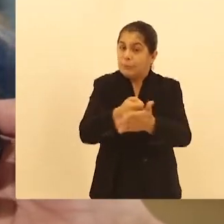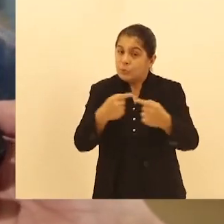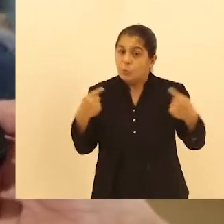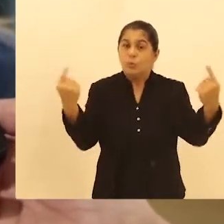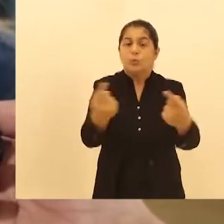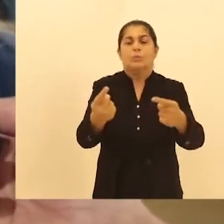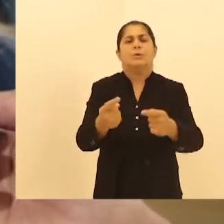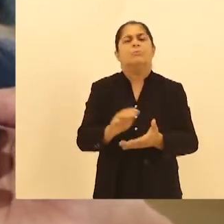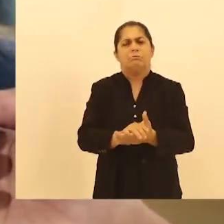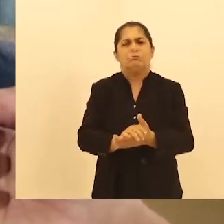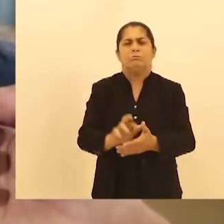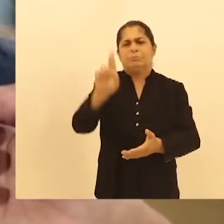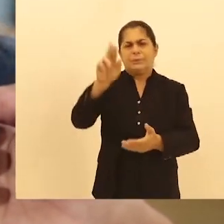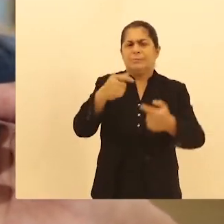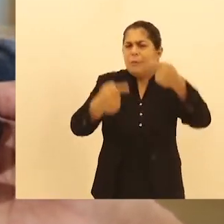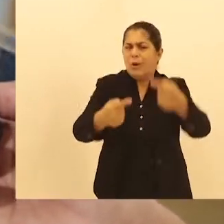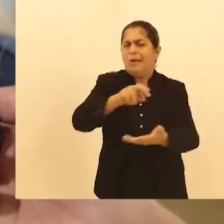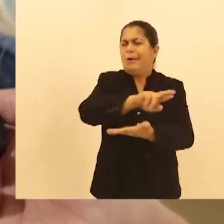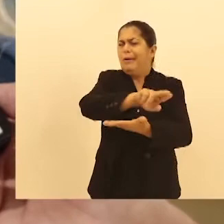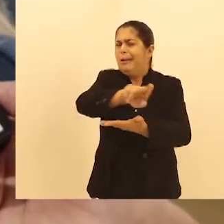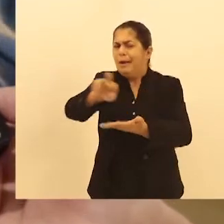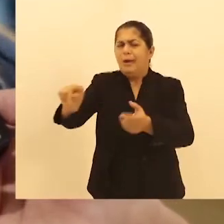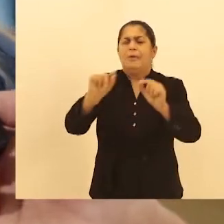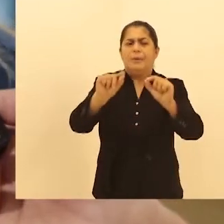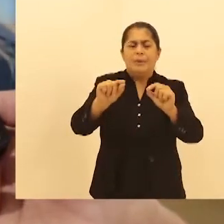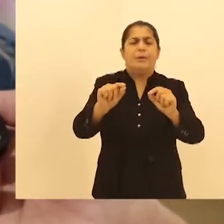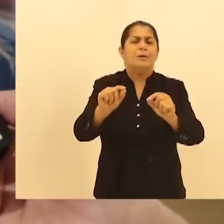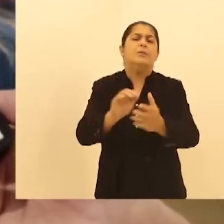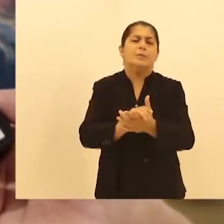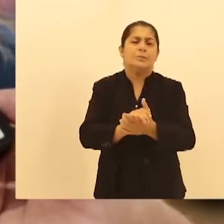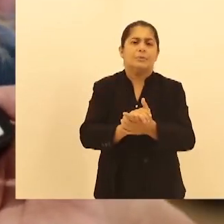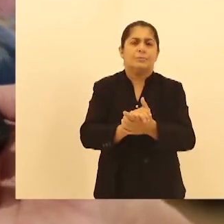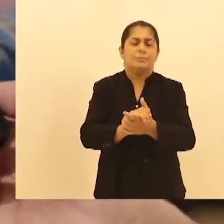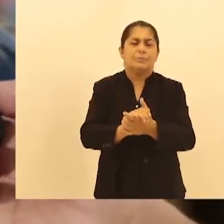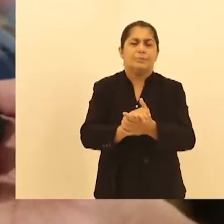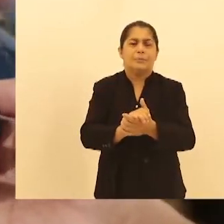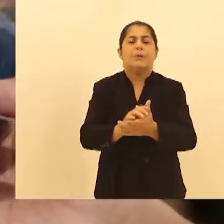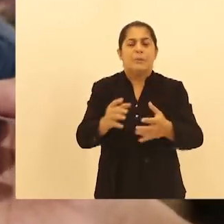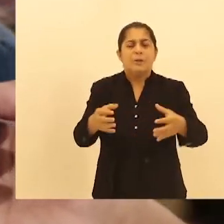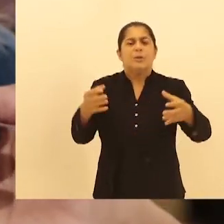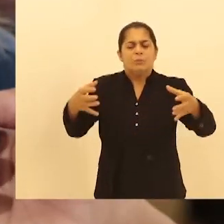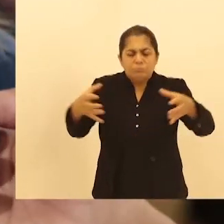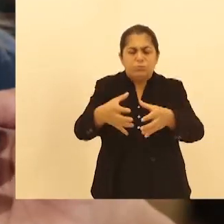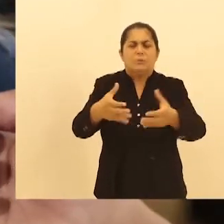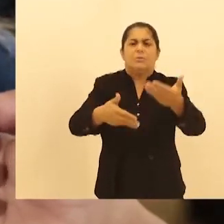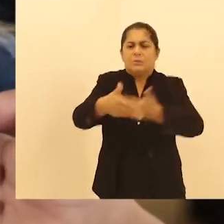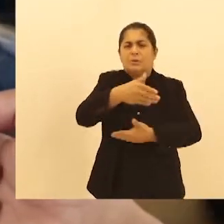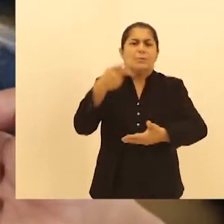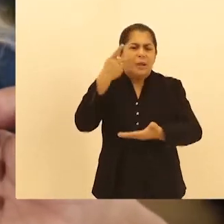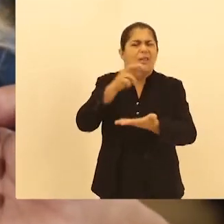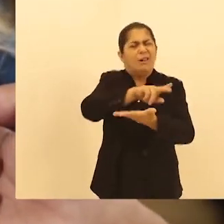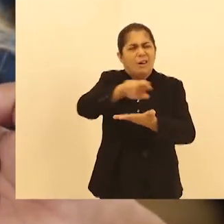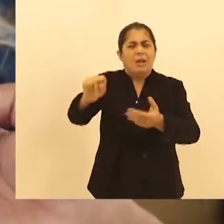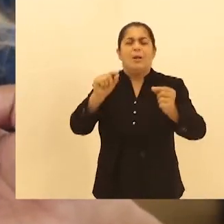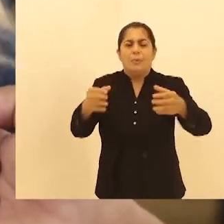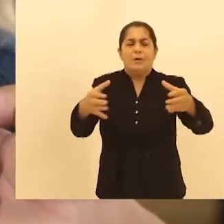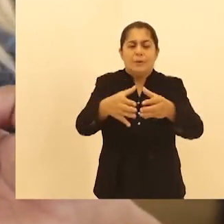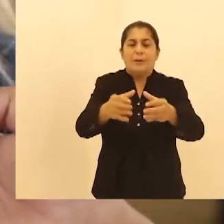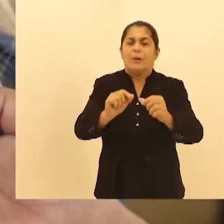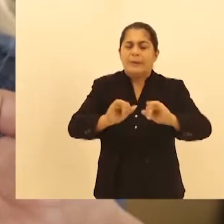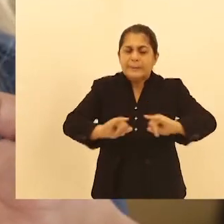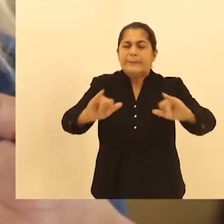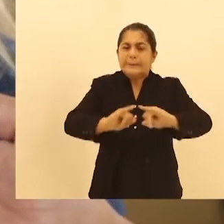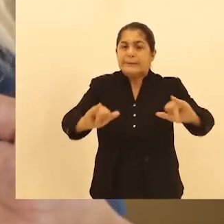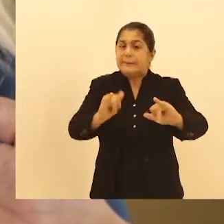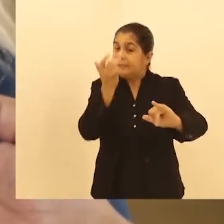todos nem das autoridades nos poderes públicos e é necessário que possamos estar juntos porque implementar não está